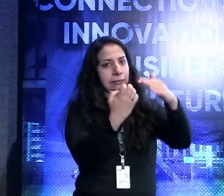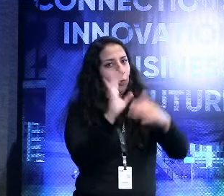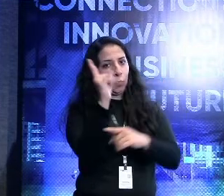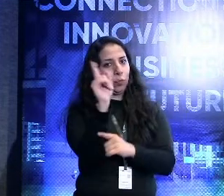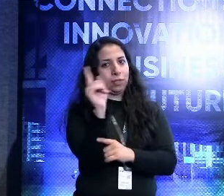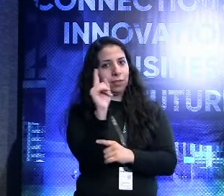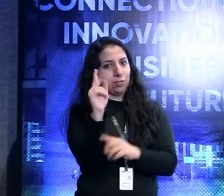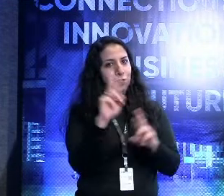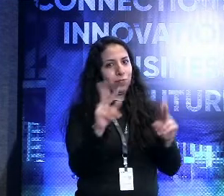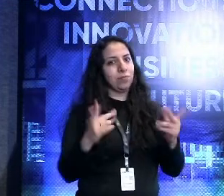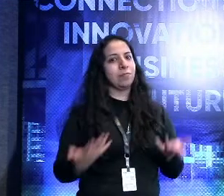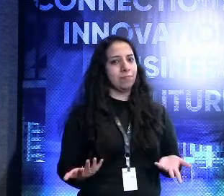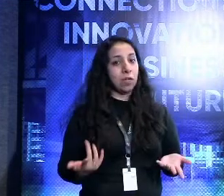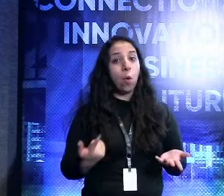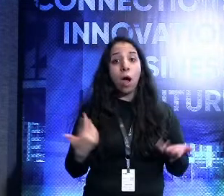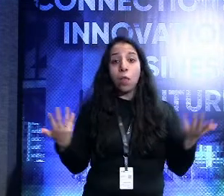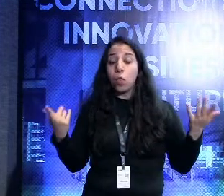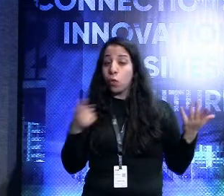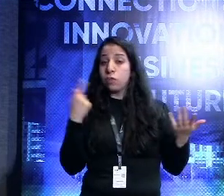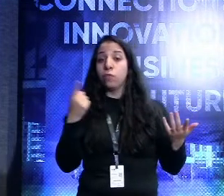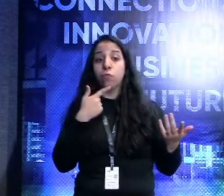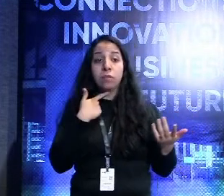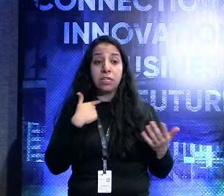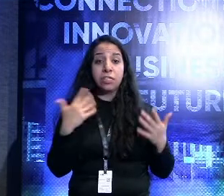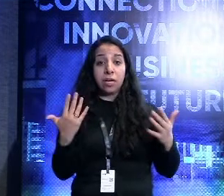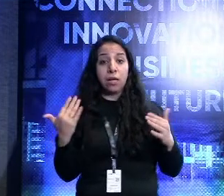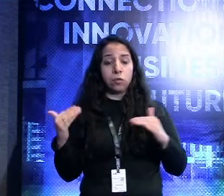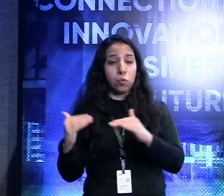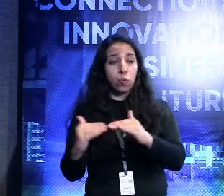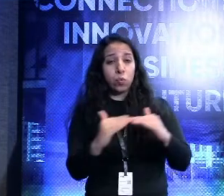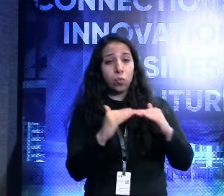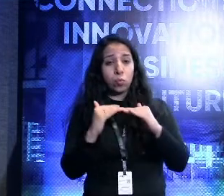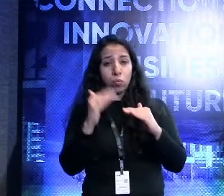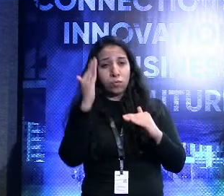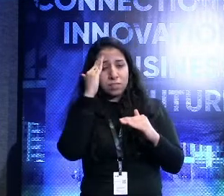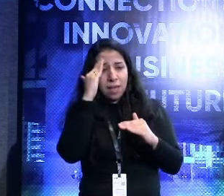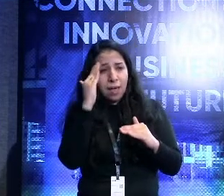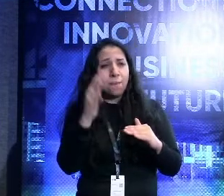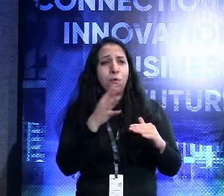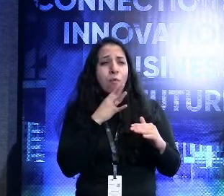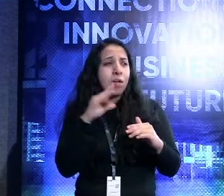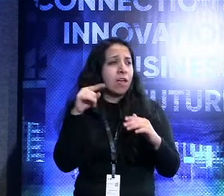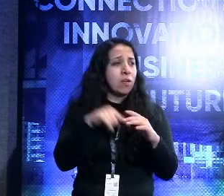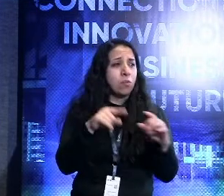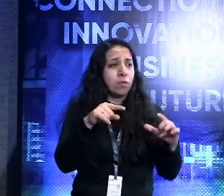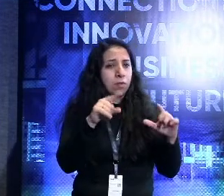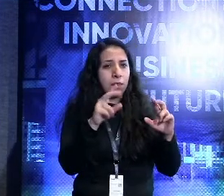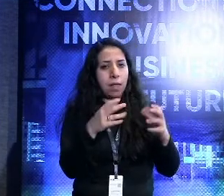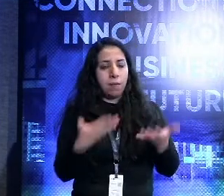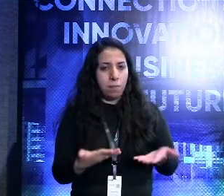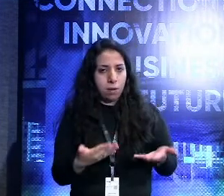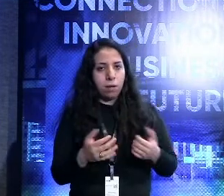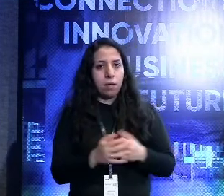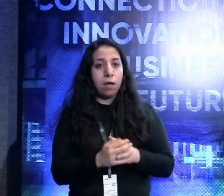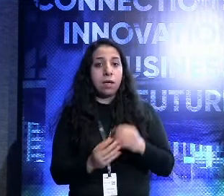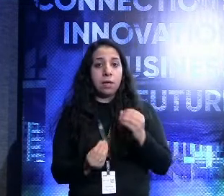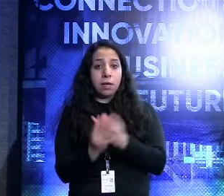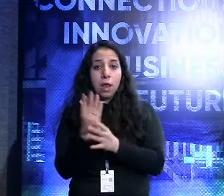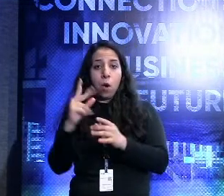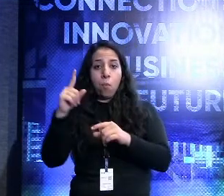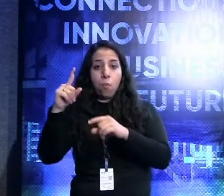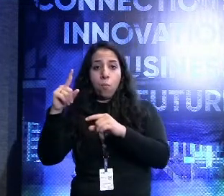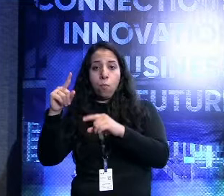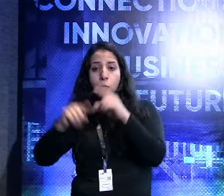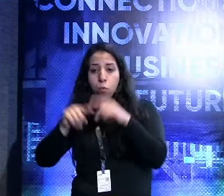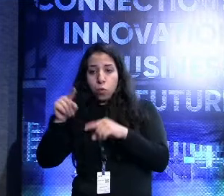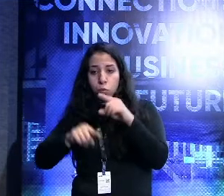chega para, antes de qualquer coisa, minimizar os riscos também, até mesmo o custo de estar criando produto que não esteja alinhado